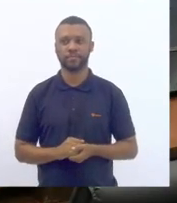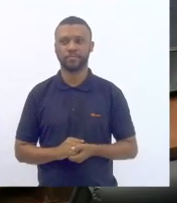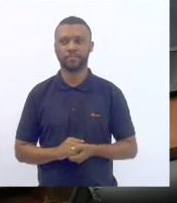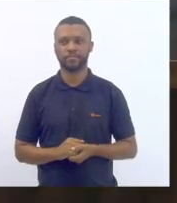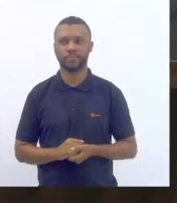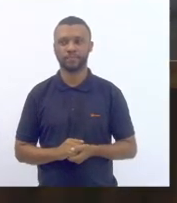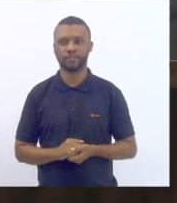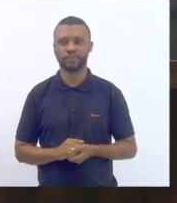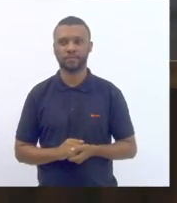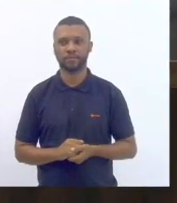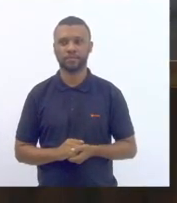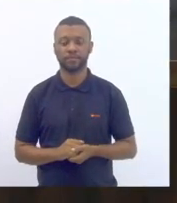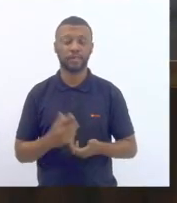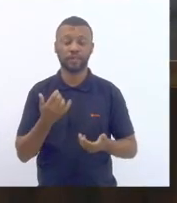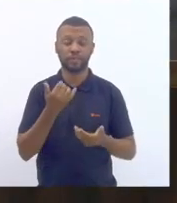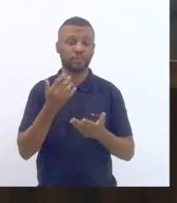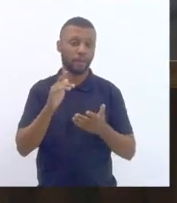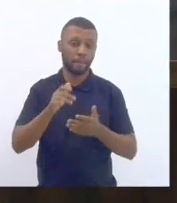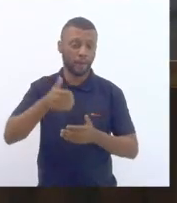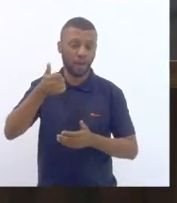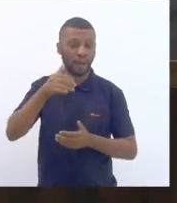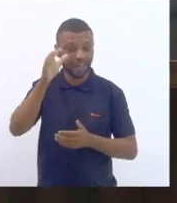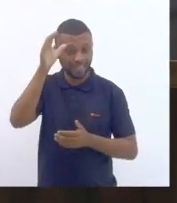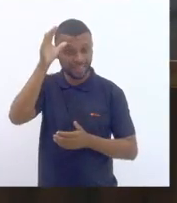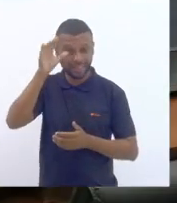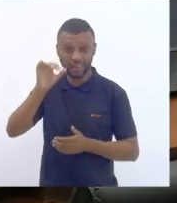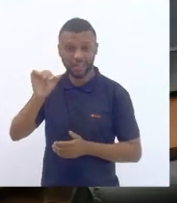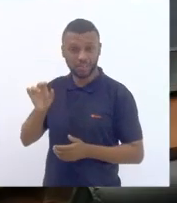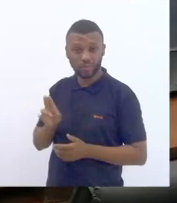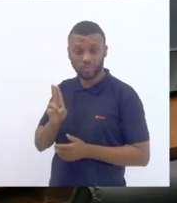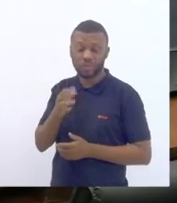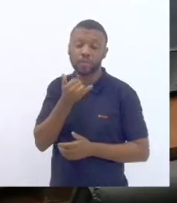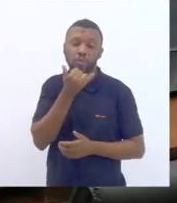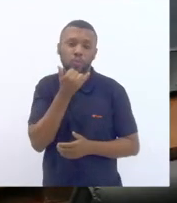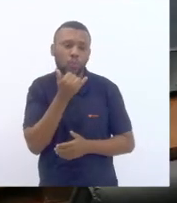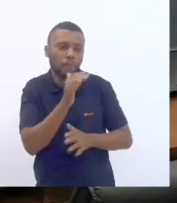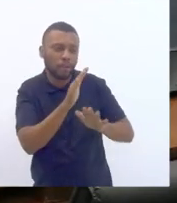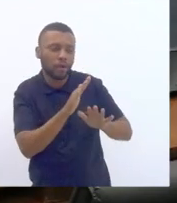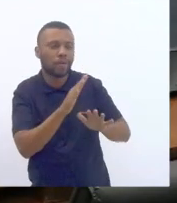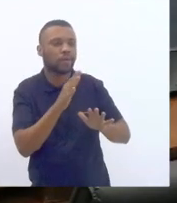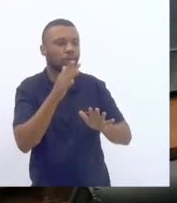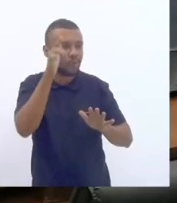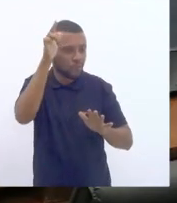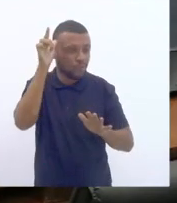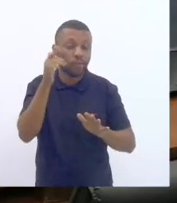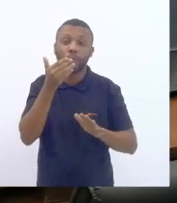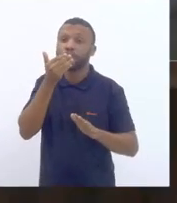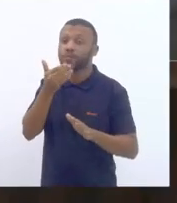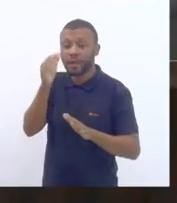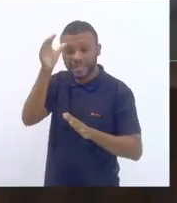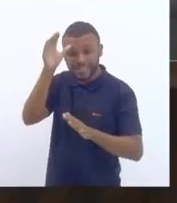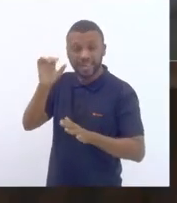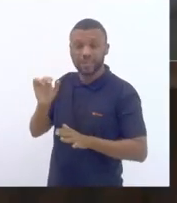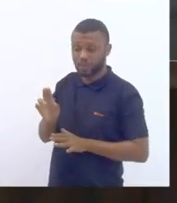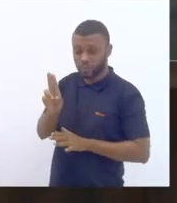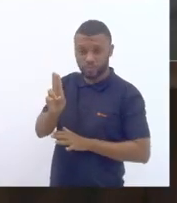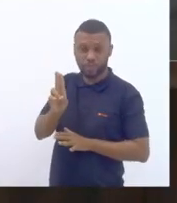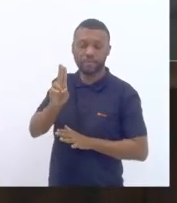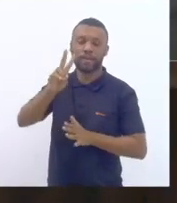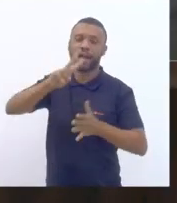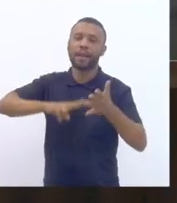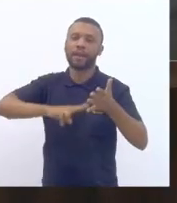Bom dia então a tia Ju a pedir desculpa do deputado Luiz Paulo pedi a tia Ju para fazer a